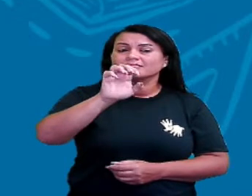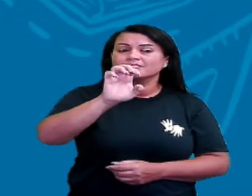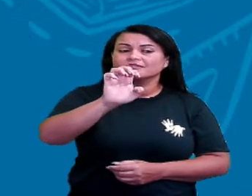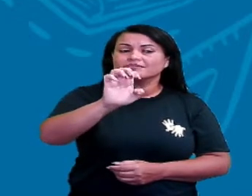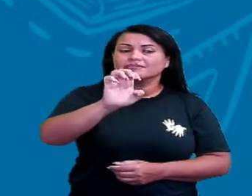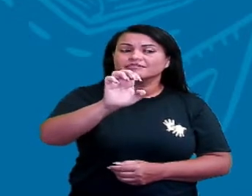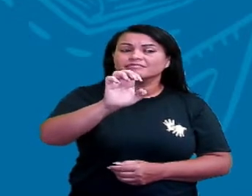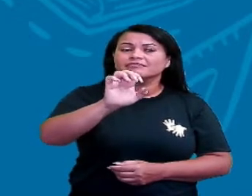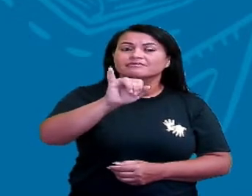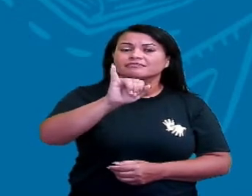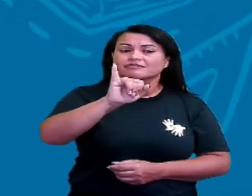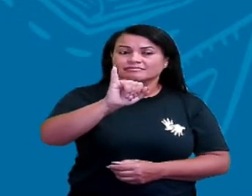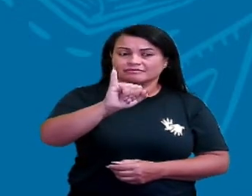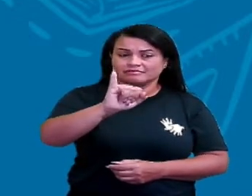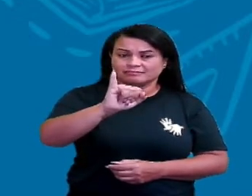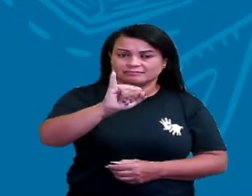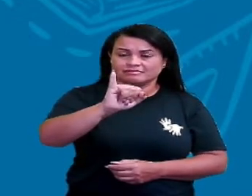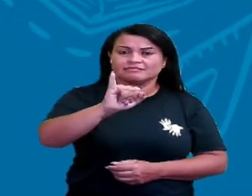E,